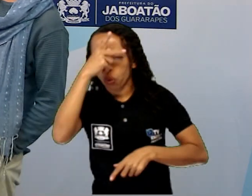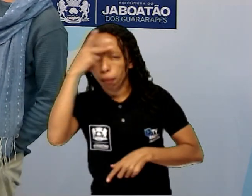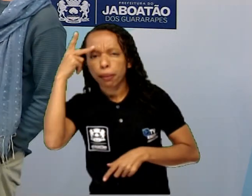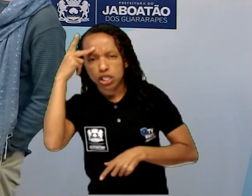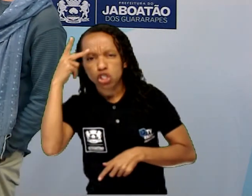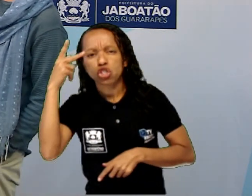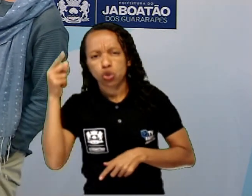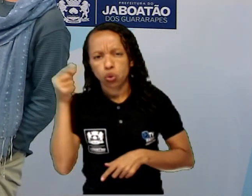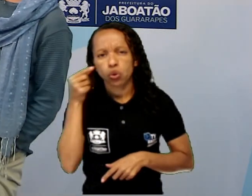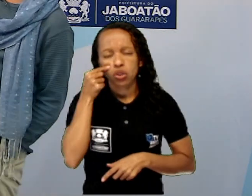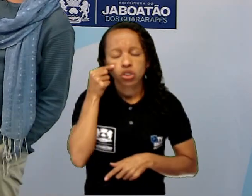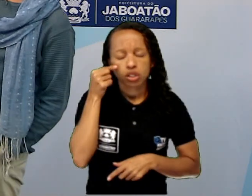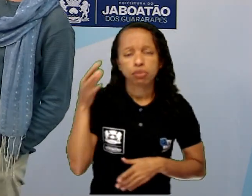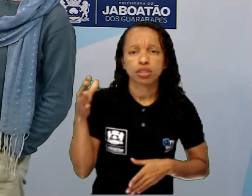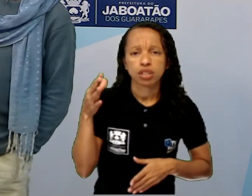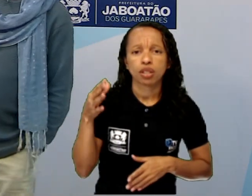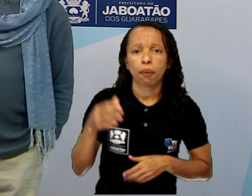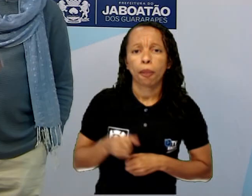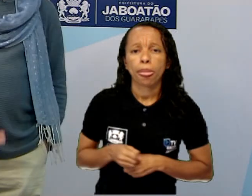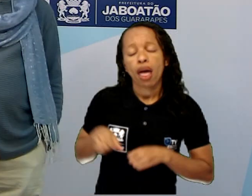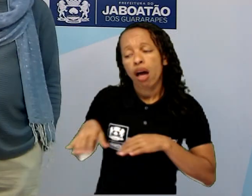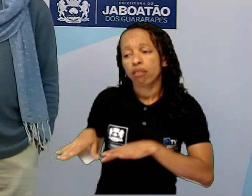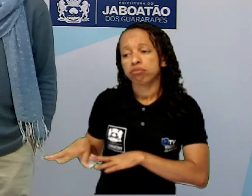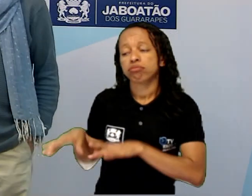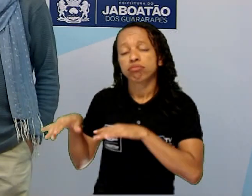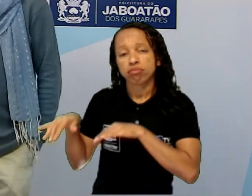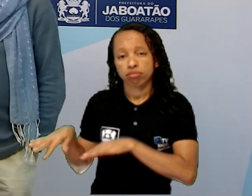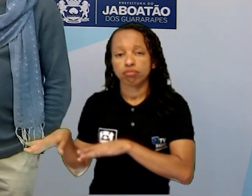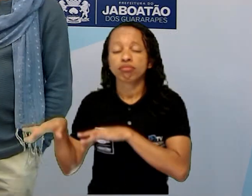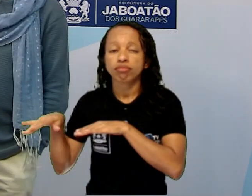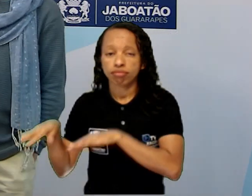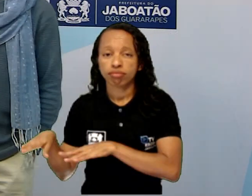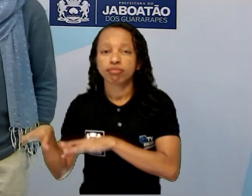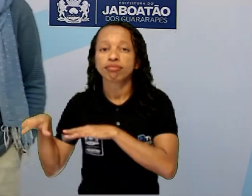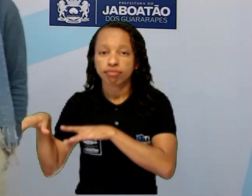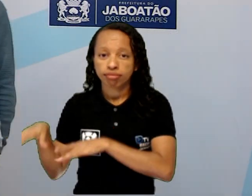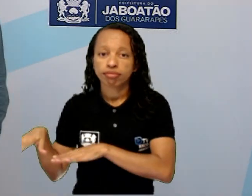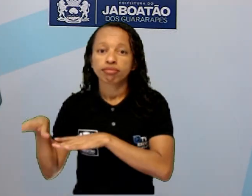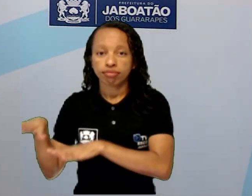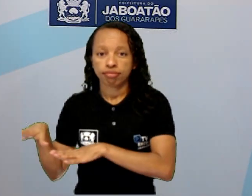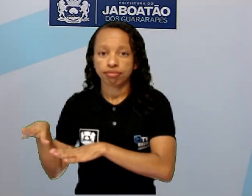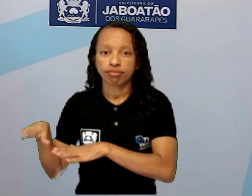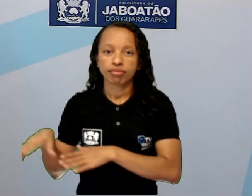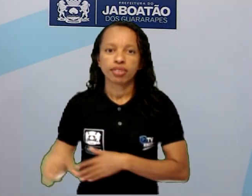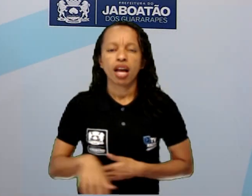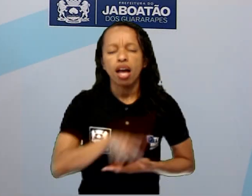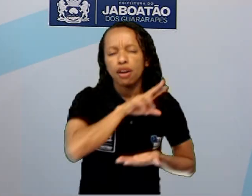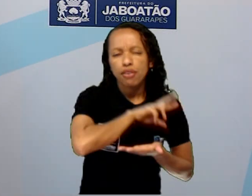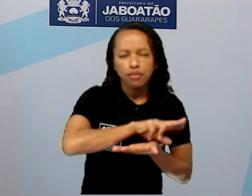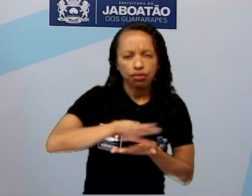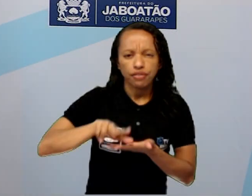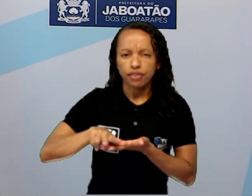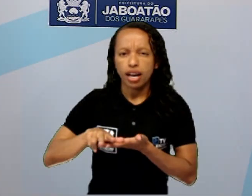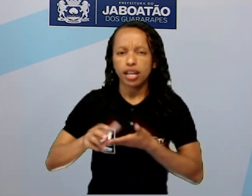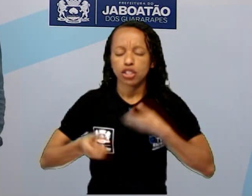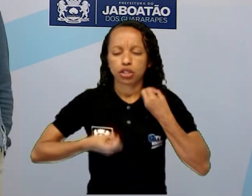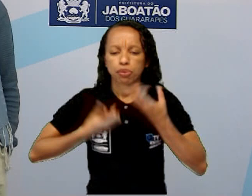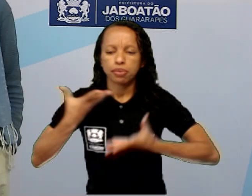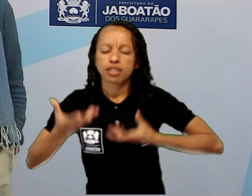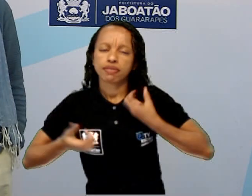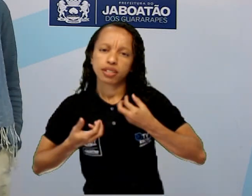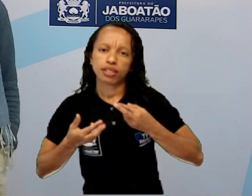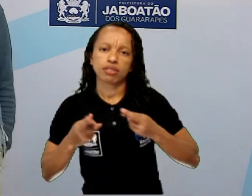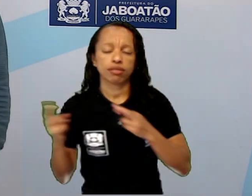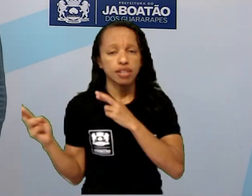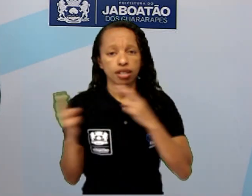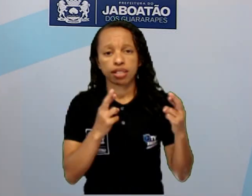das comunidades, procissões, autos de Natal, pastoris, reisado e outras manifestações. Tudo relacionado ao